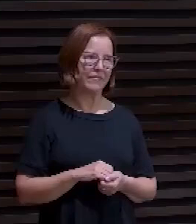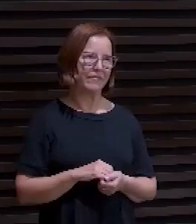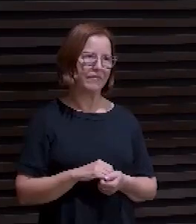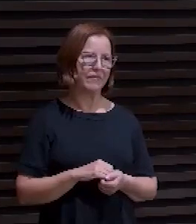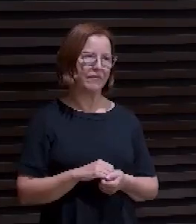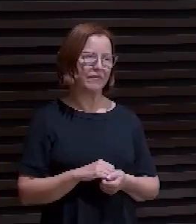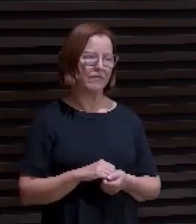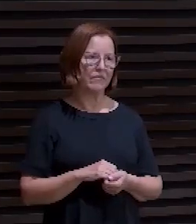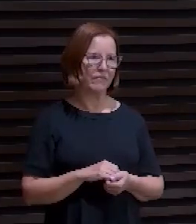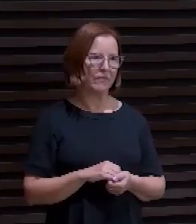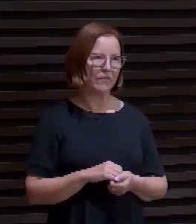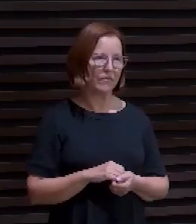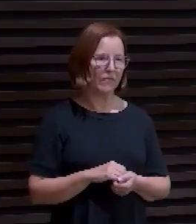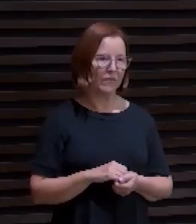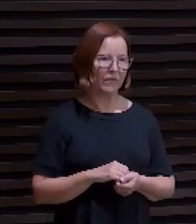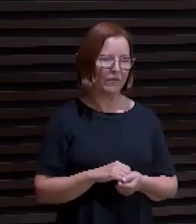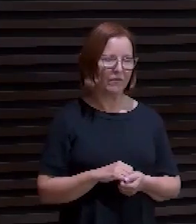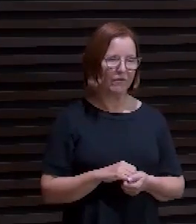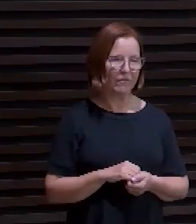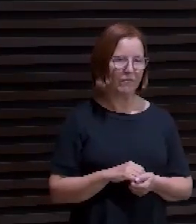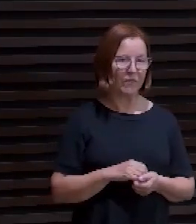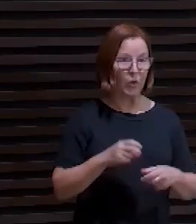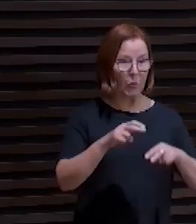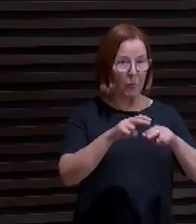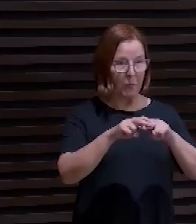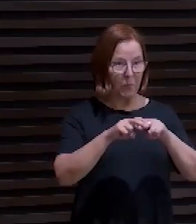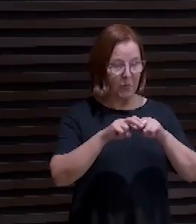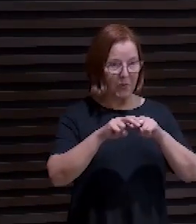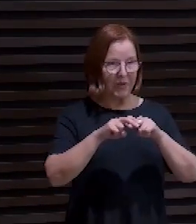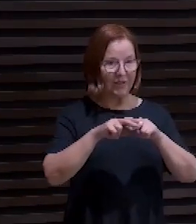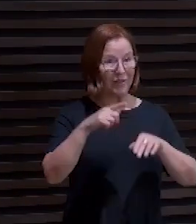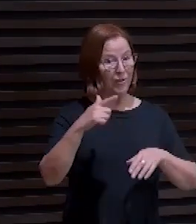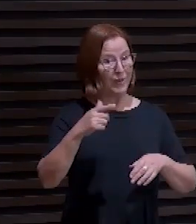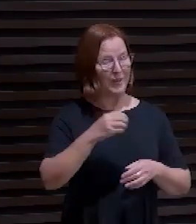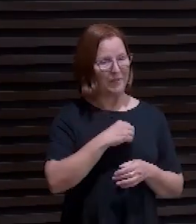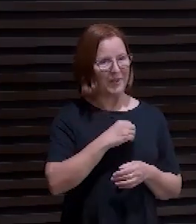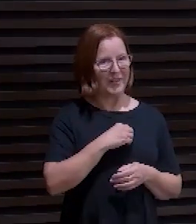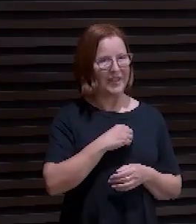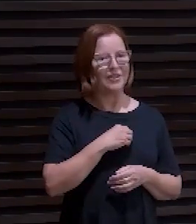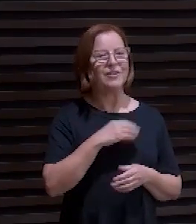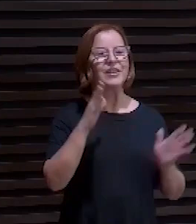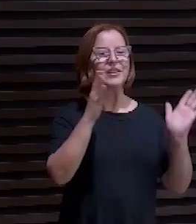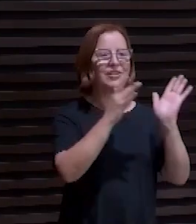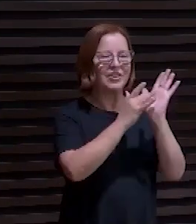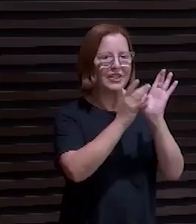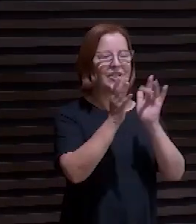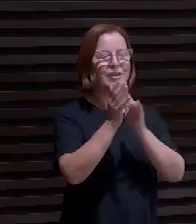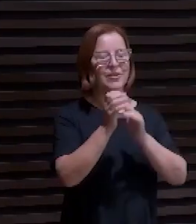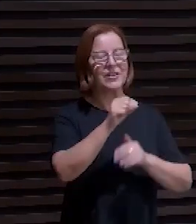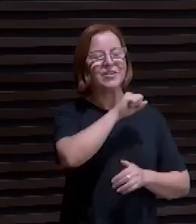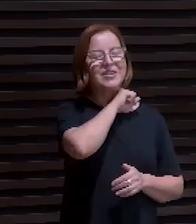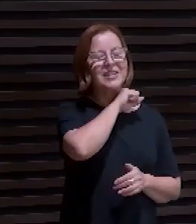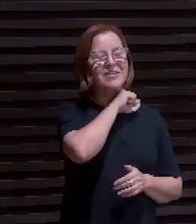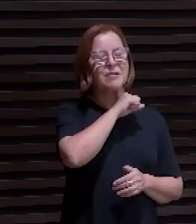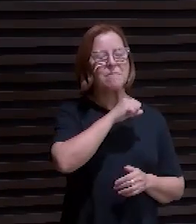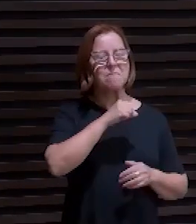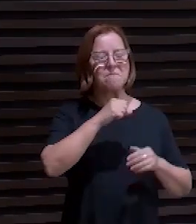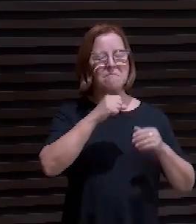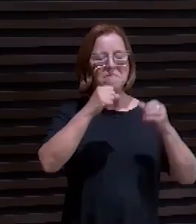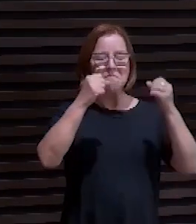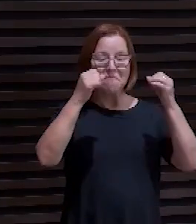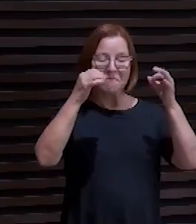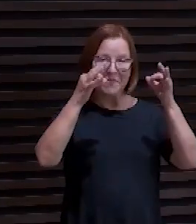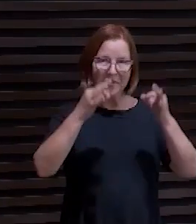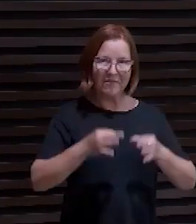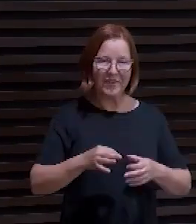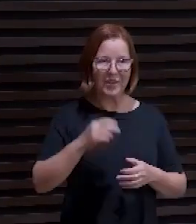Foi por sua impecabilidade que Jesus se qualificou como sacrifício perfeito pelos nossos